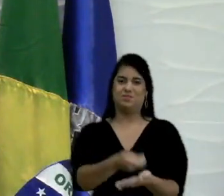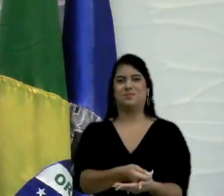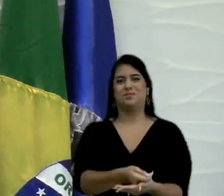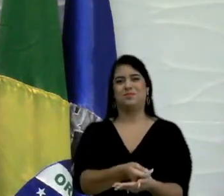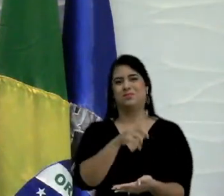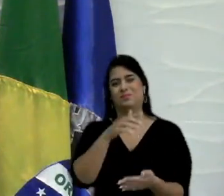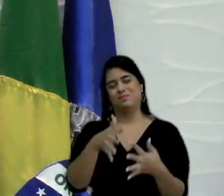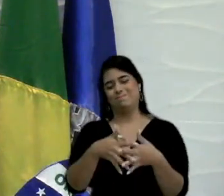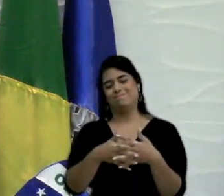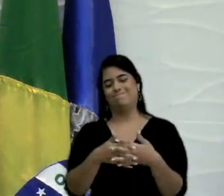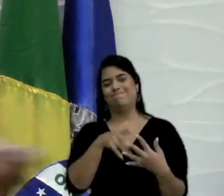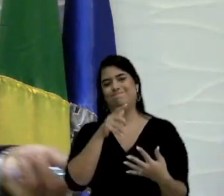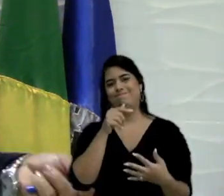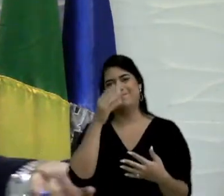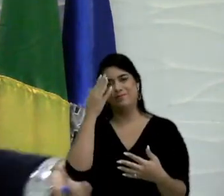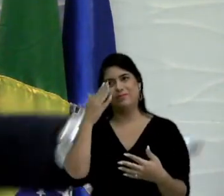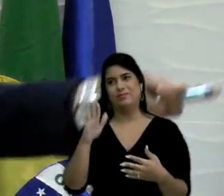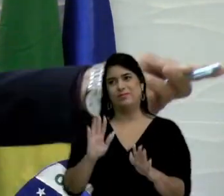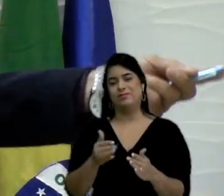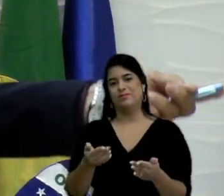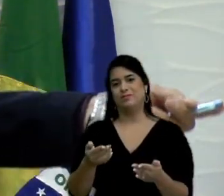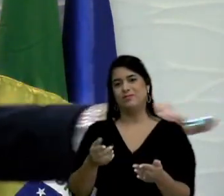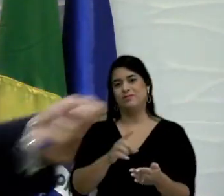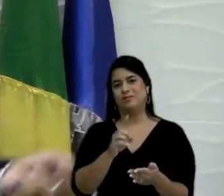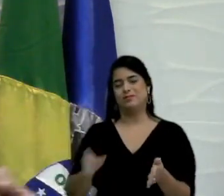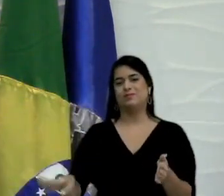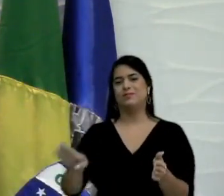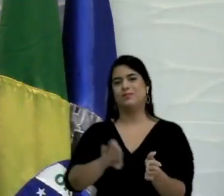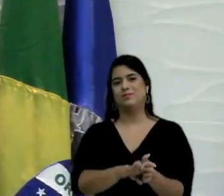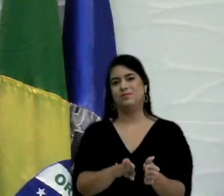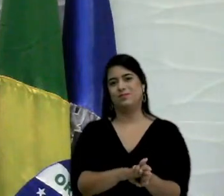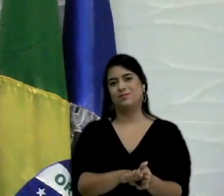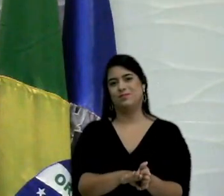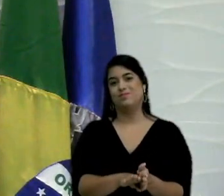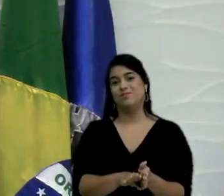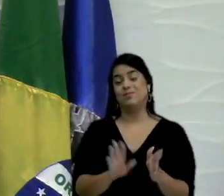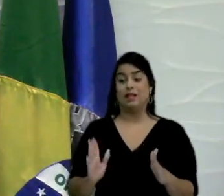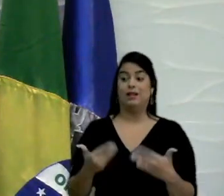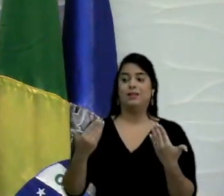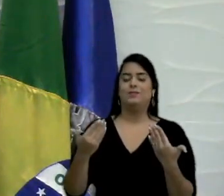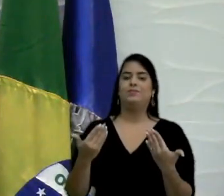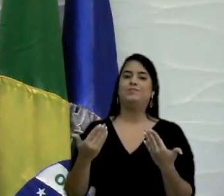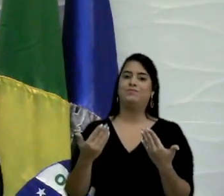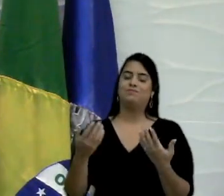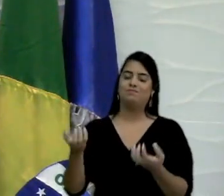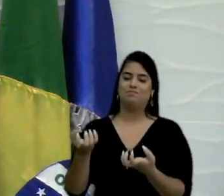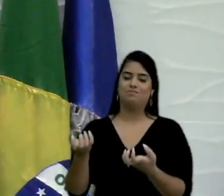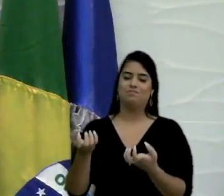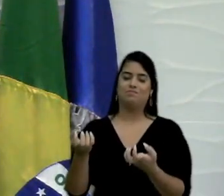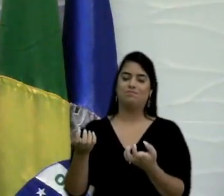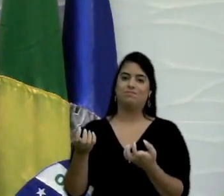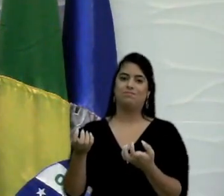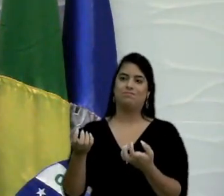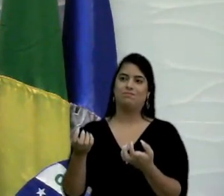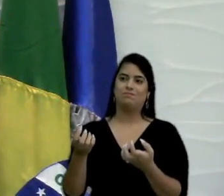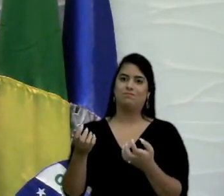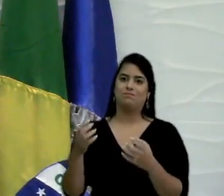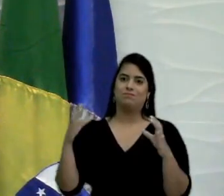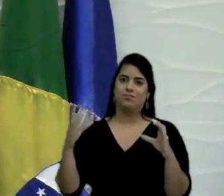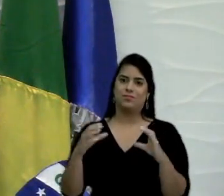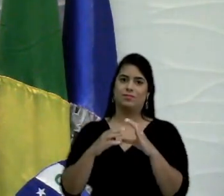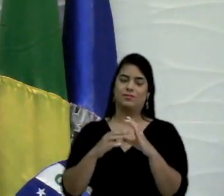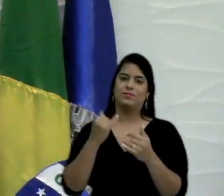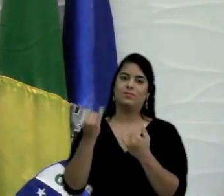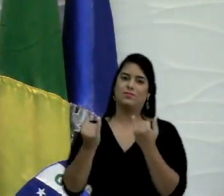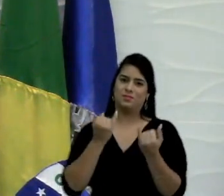não sabe o dia que vem ou senão eh chega a água de surpresa Então eu quero que a Compesa informe